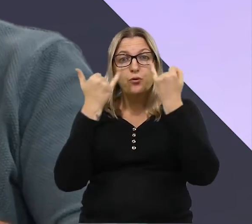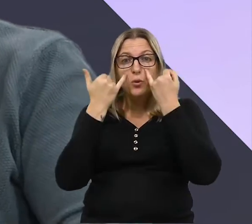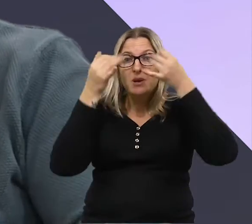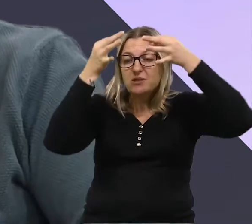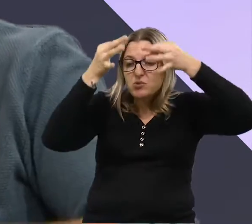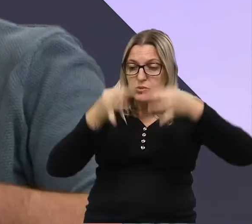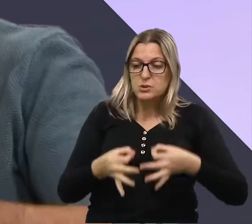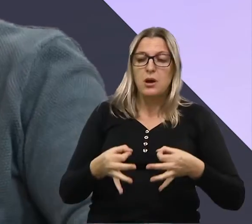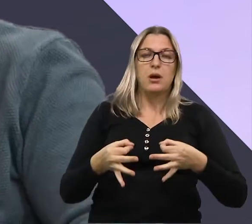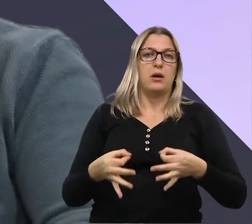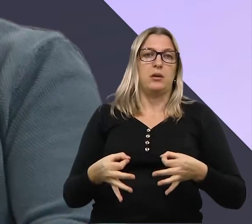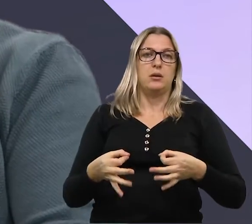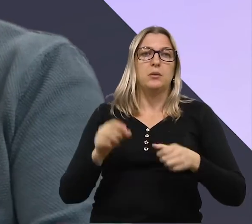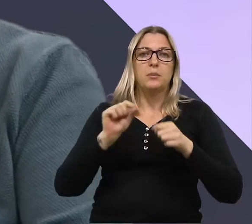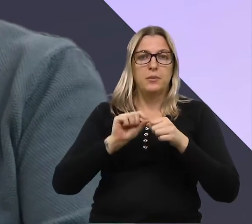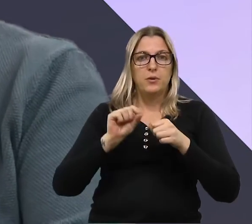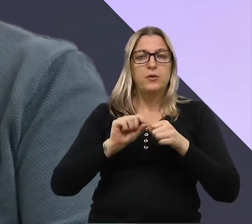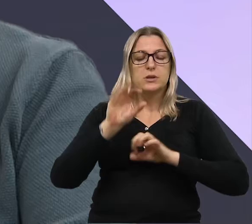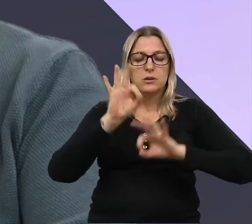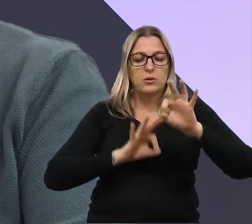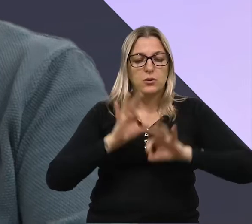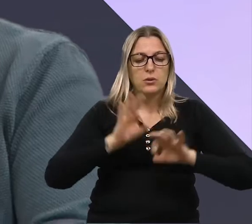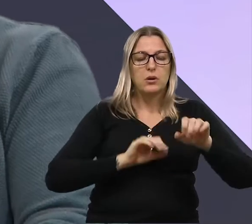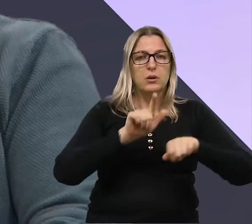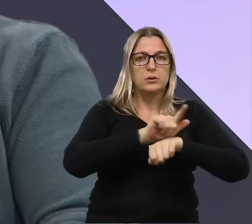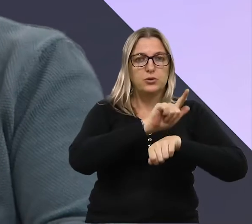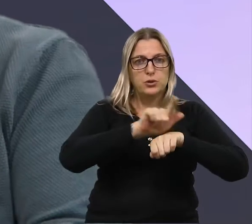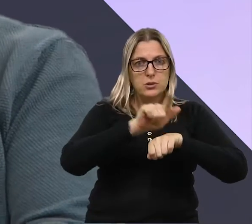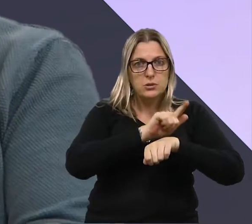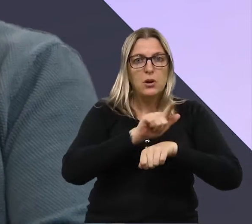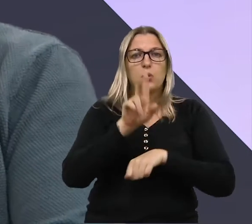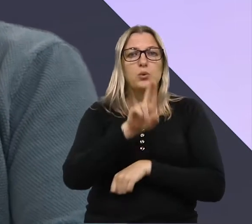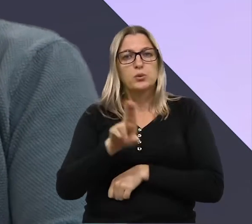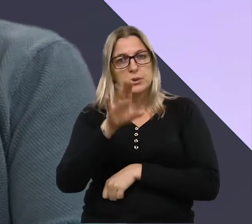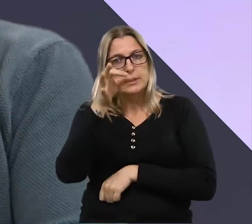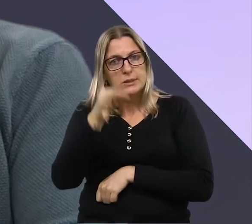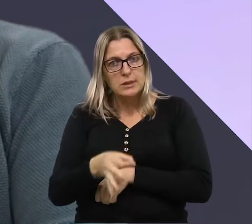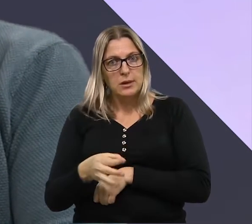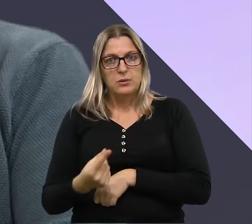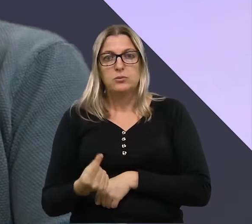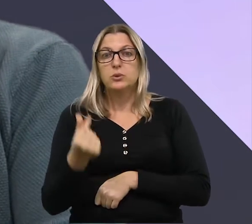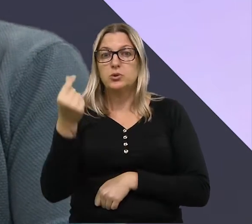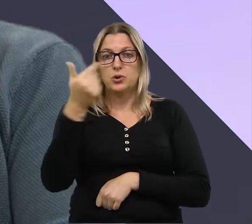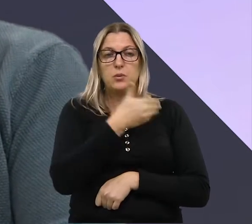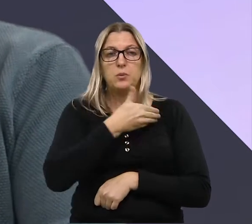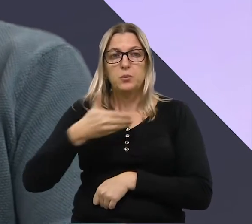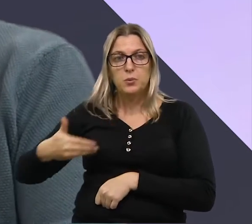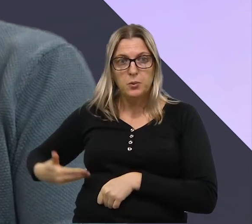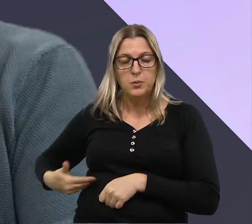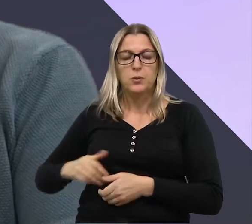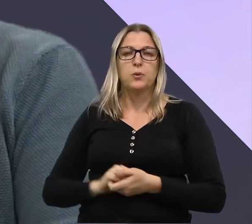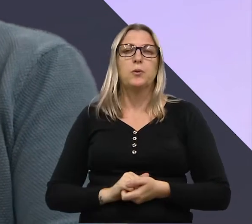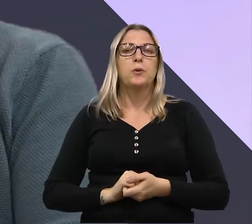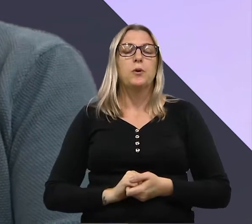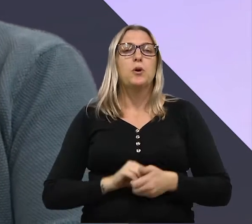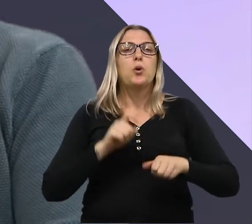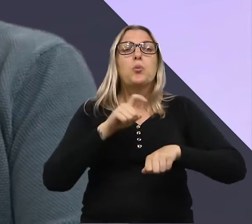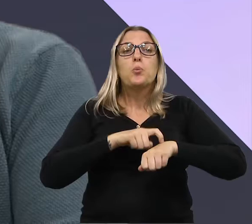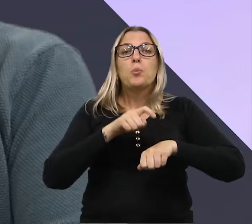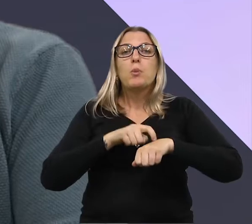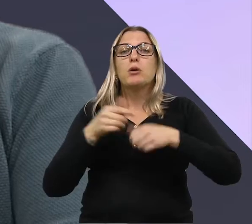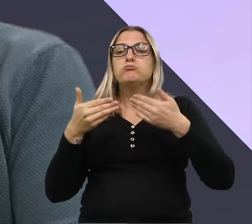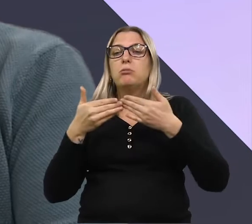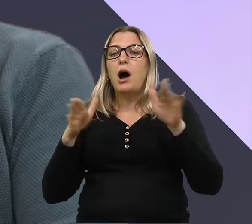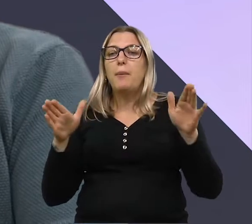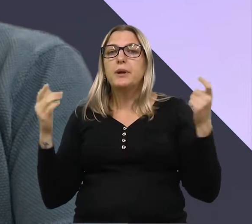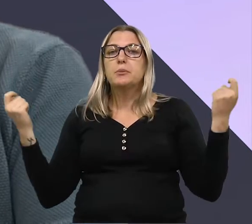dados corretos concreto para te poder bem usar o dinheiro público e vamos fazer isso mesmo que abrir essa